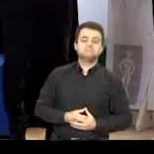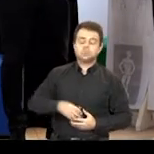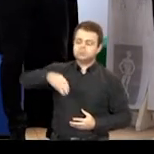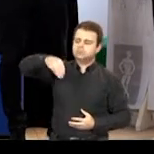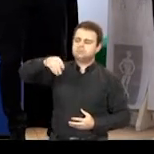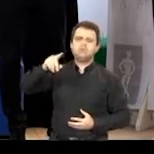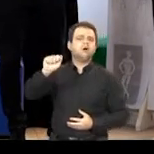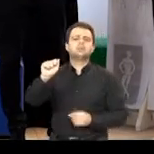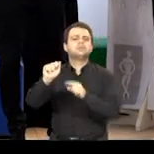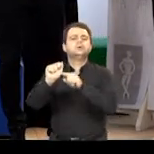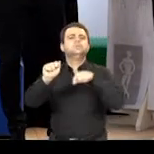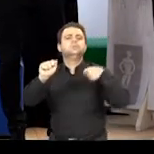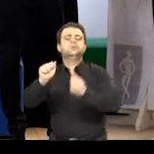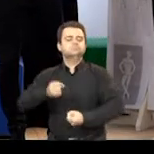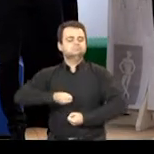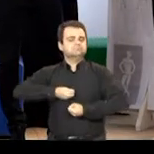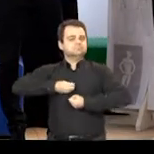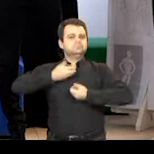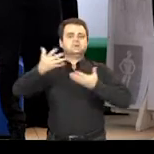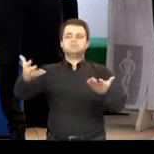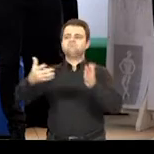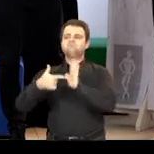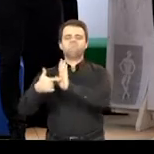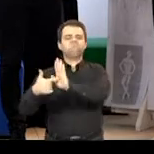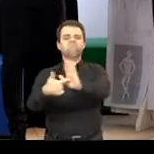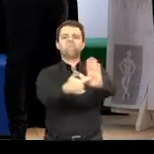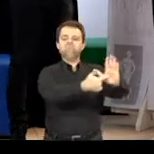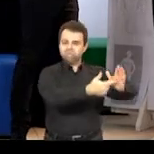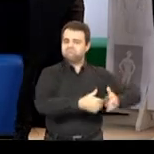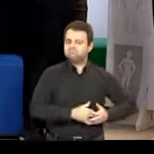Moda é expressão.